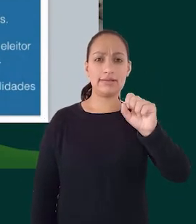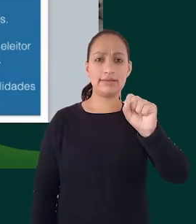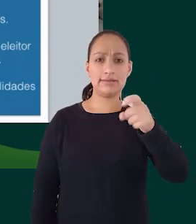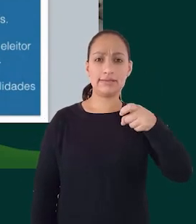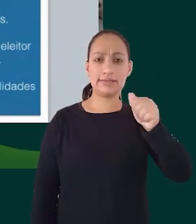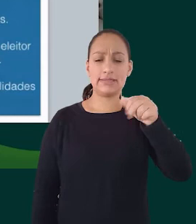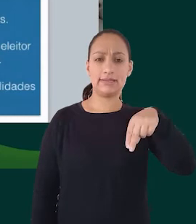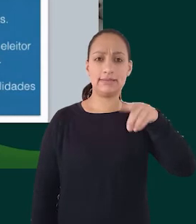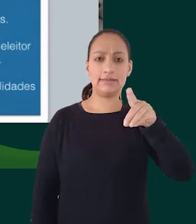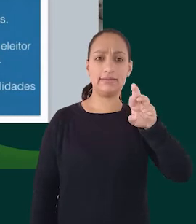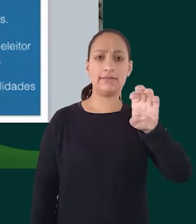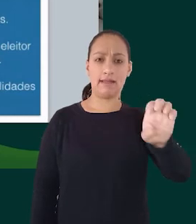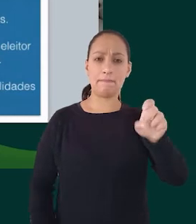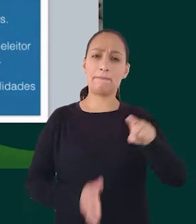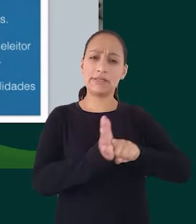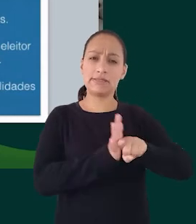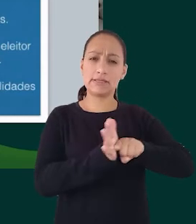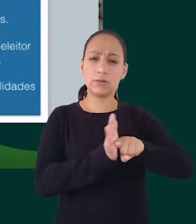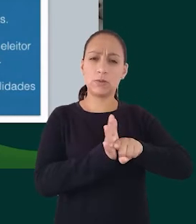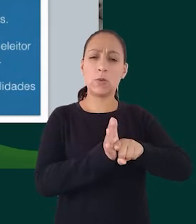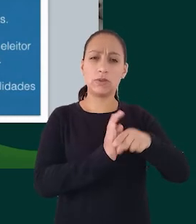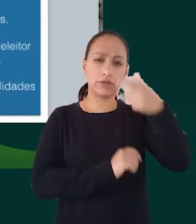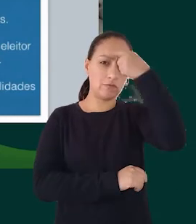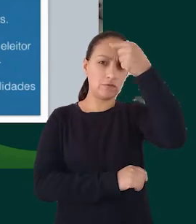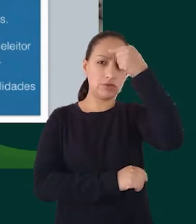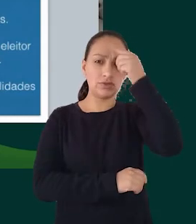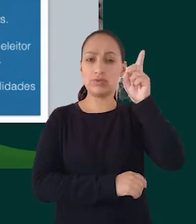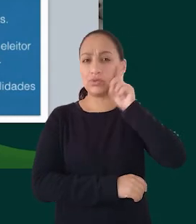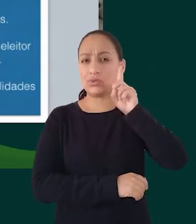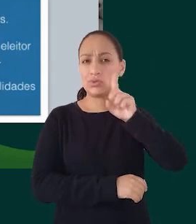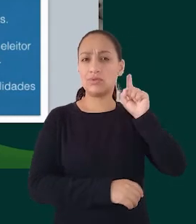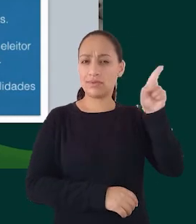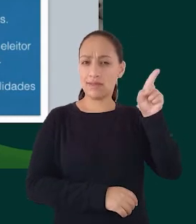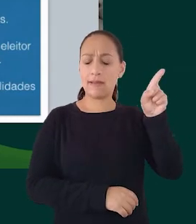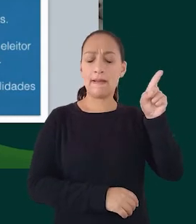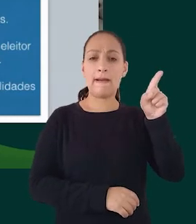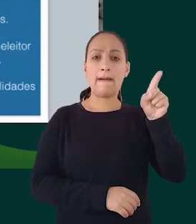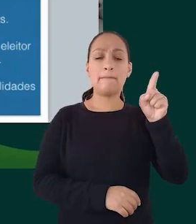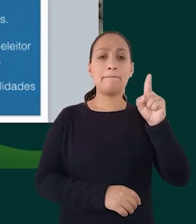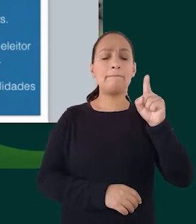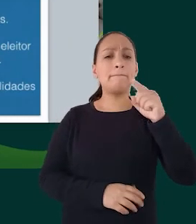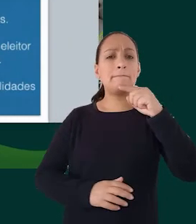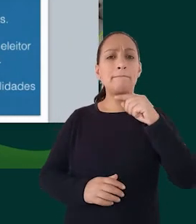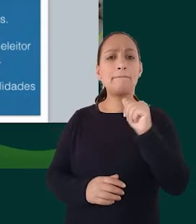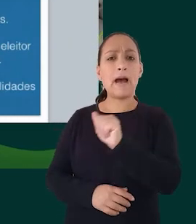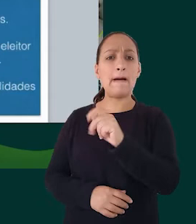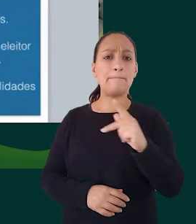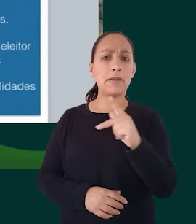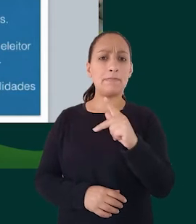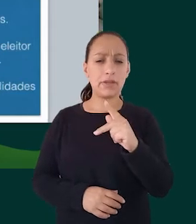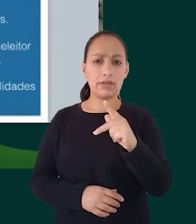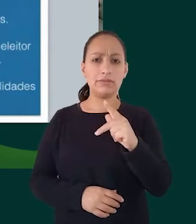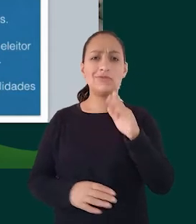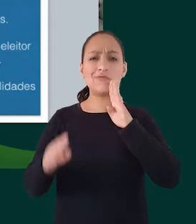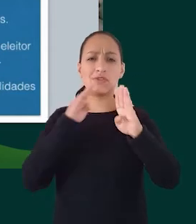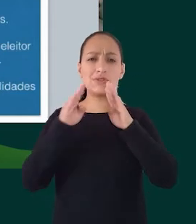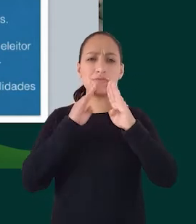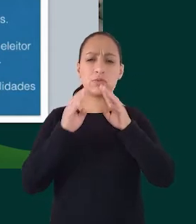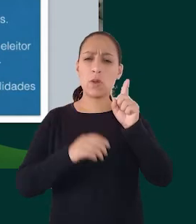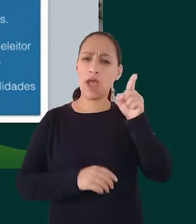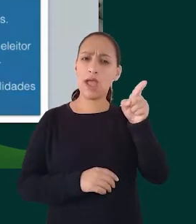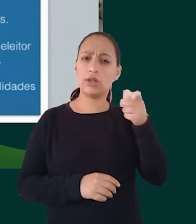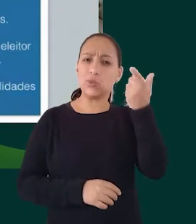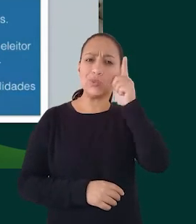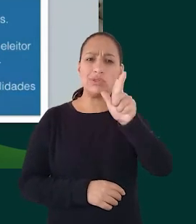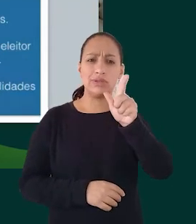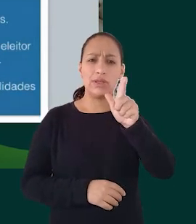pesquisador da Universidade de Cambridge, ele, a partir de aplicativos do Facebook, ele conseguiu, à época, né,